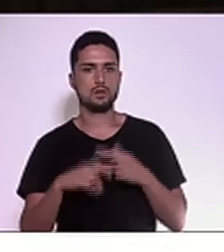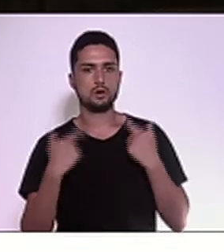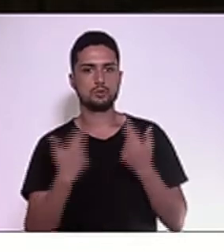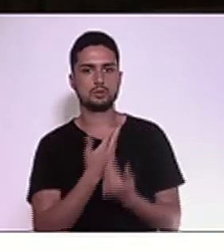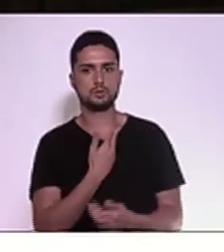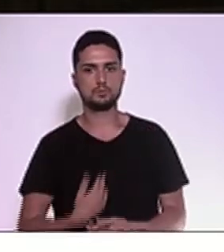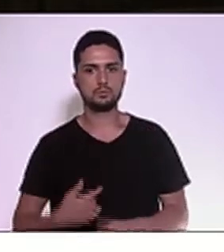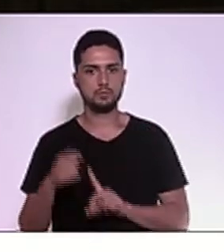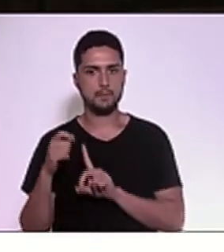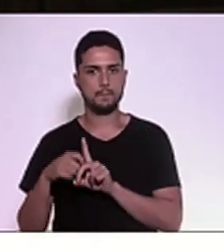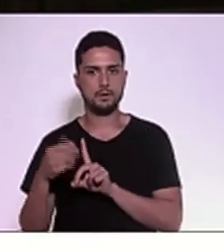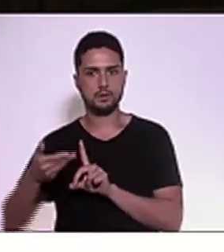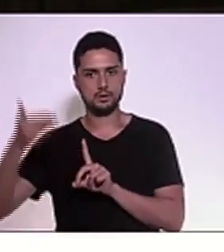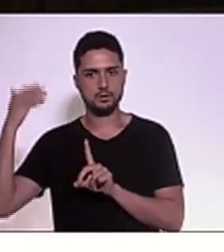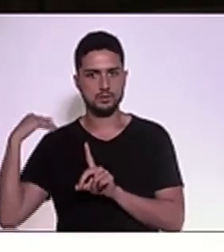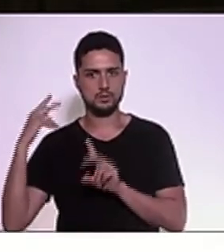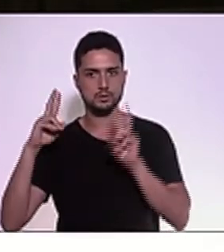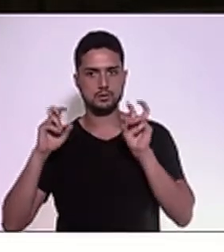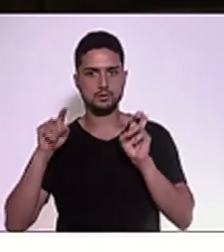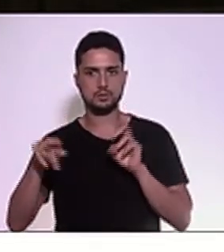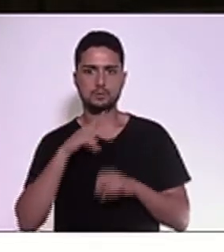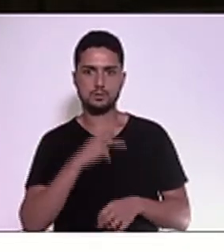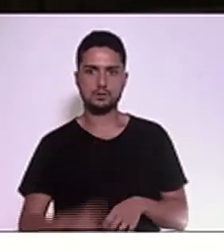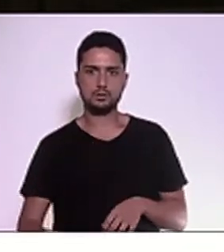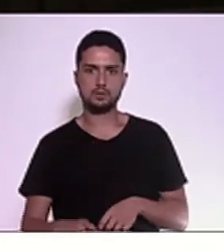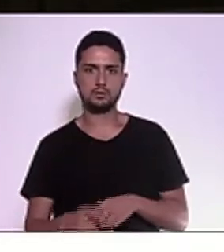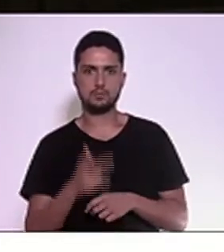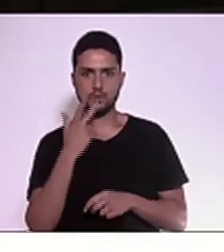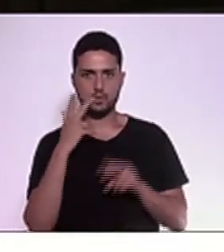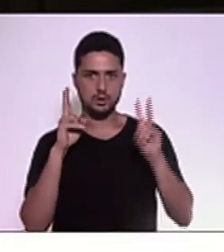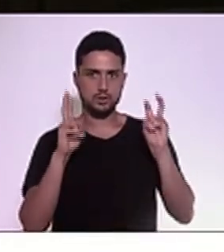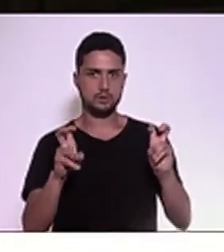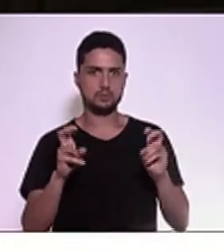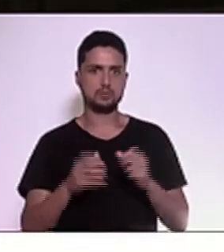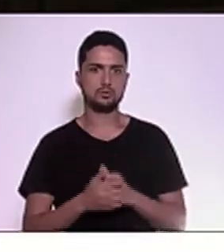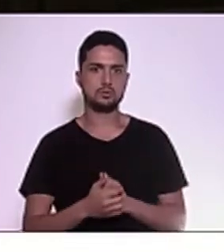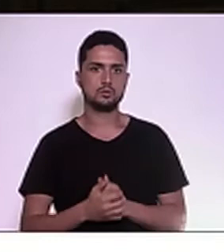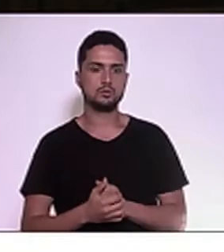deputado Carlos Minks, sob a presidência de Vossa Excelência, para tratar da questão